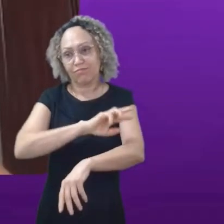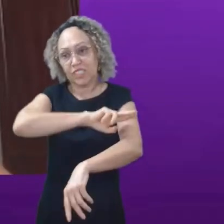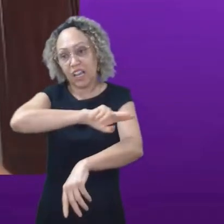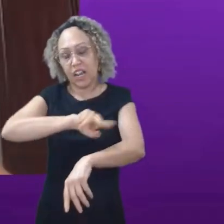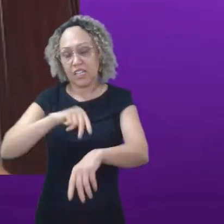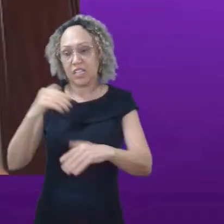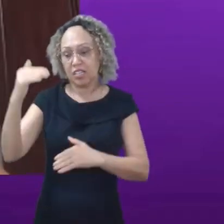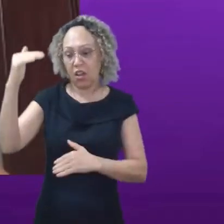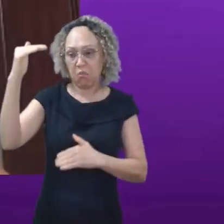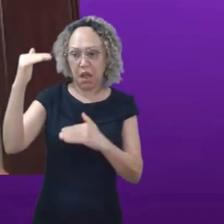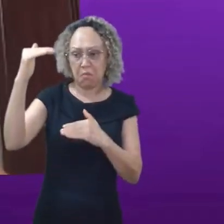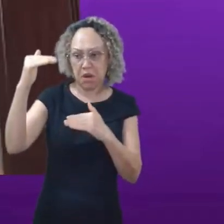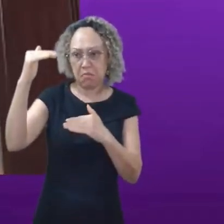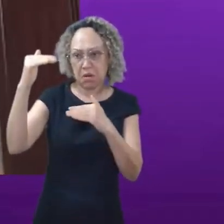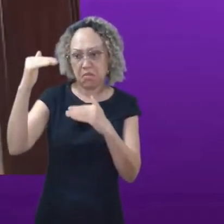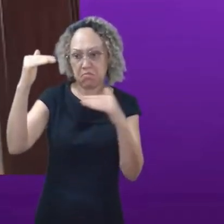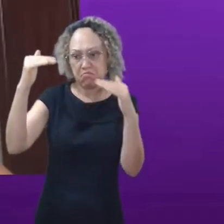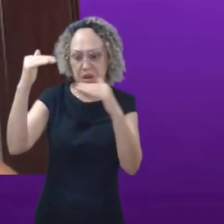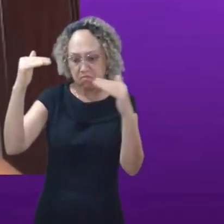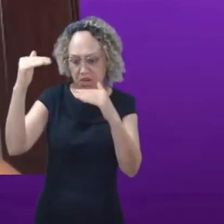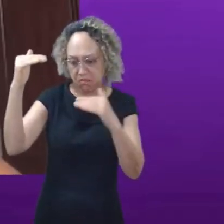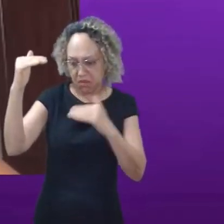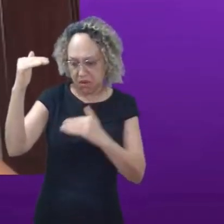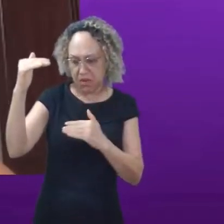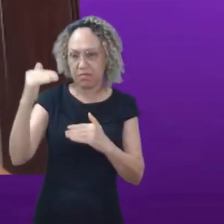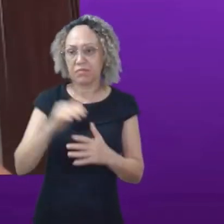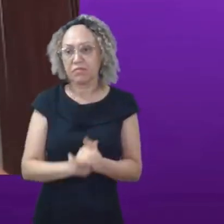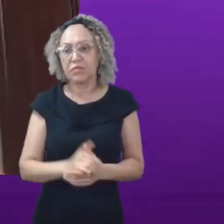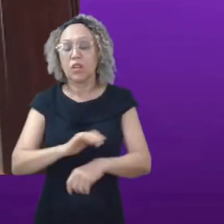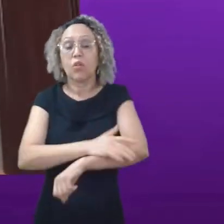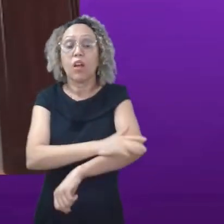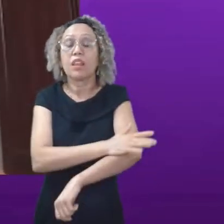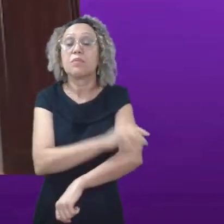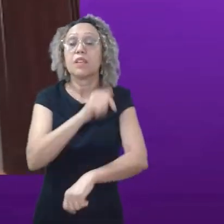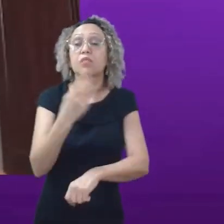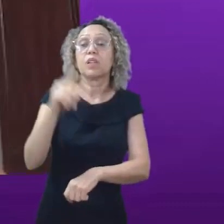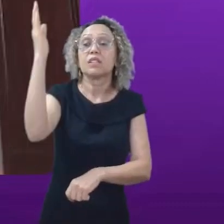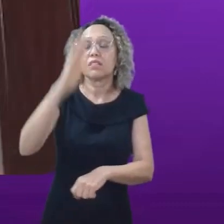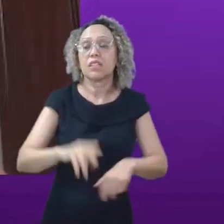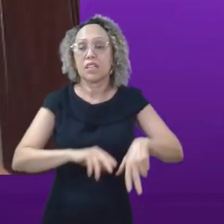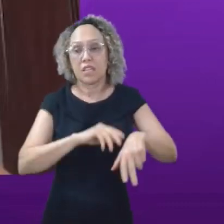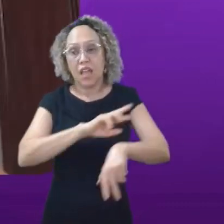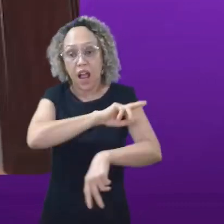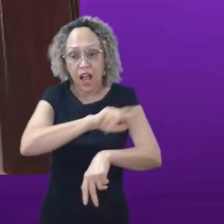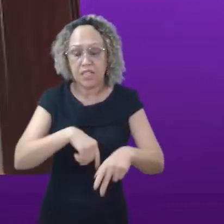Então, hoje o empobrecimento no Brasil, ele tem raça, ele tem gênero. São as mulheres negras, a maioria que